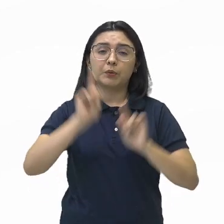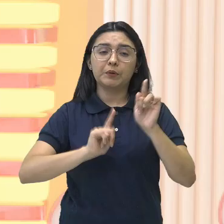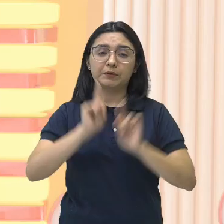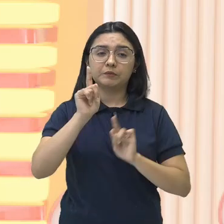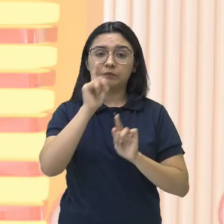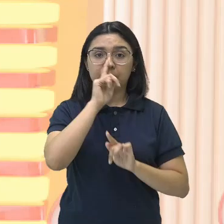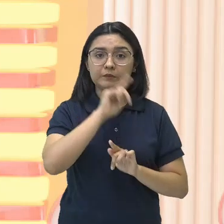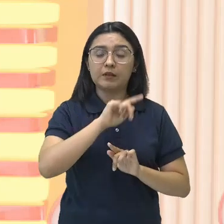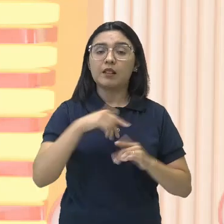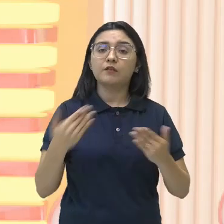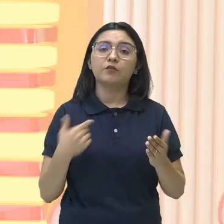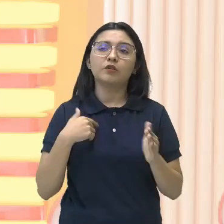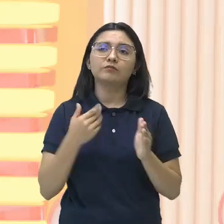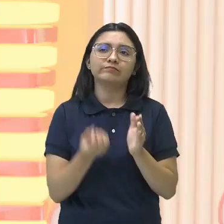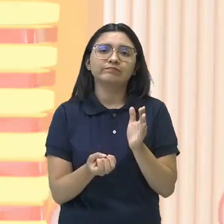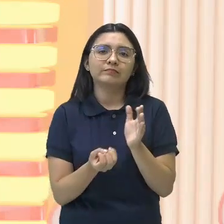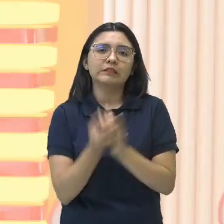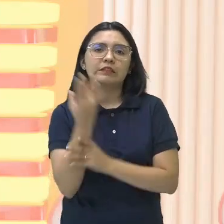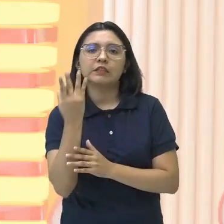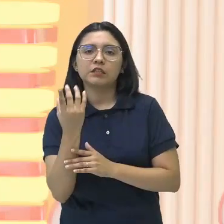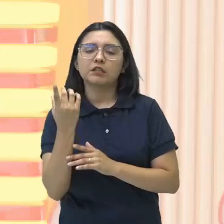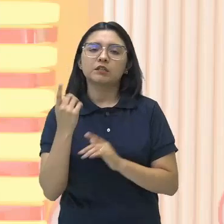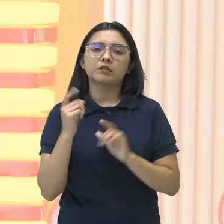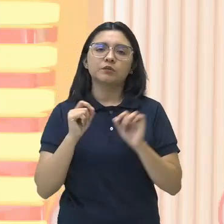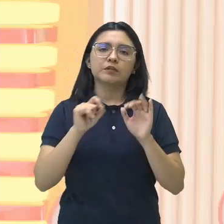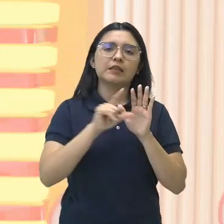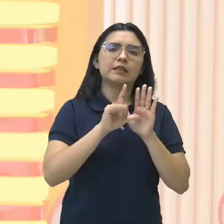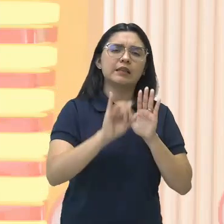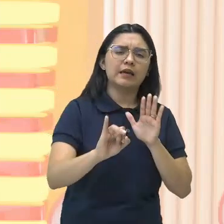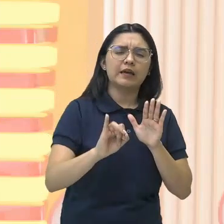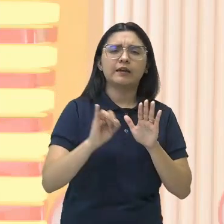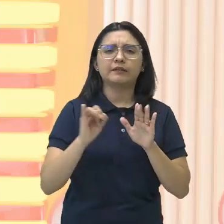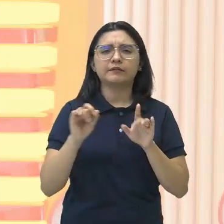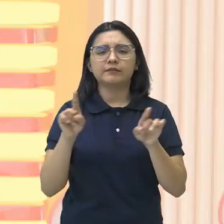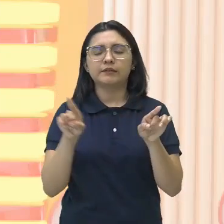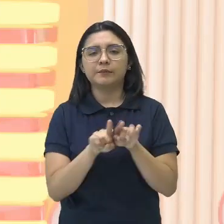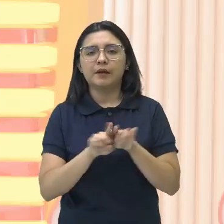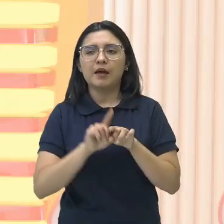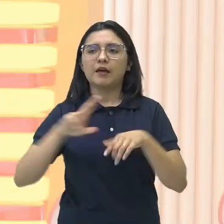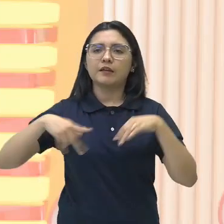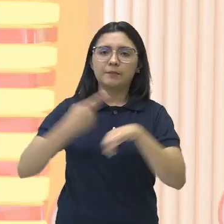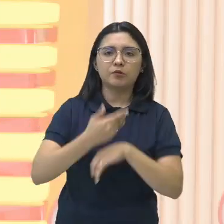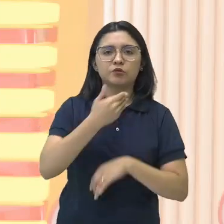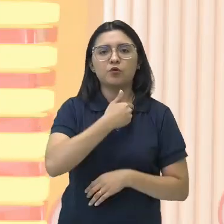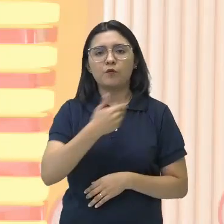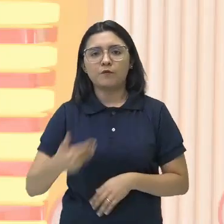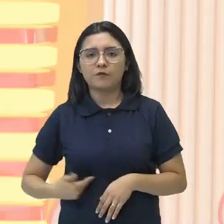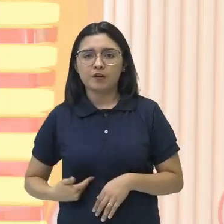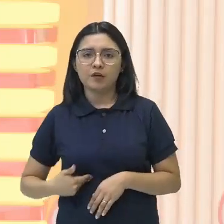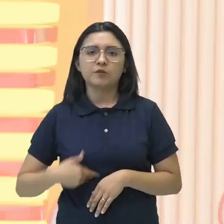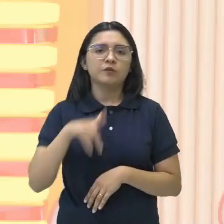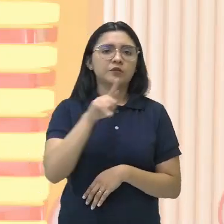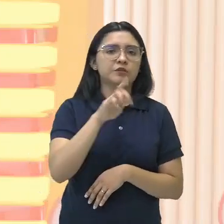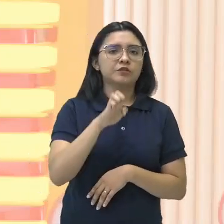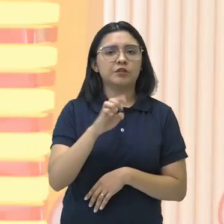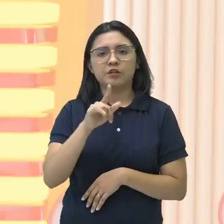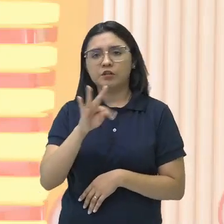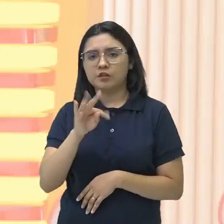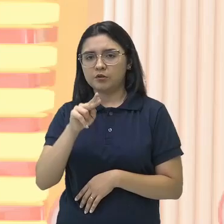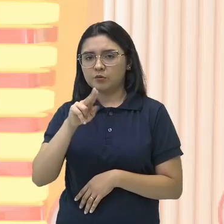foram gerando, né, as reivindicações dos trabalhadores. Depois disso veio o governo Getúlio Vargas, esse sim, né,